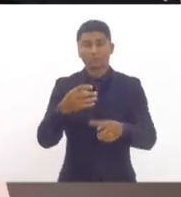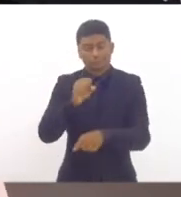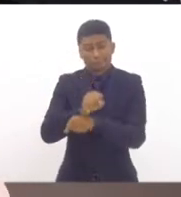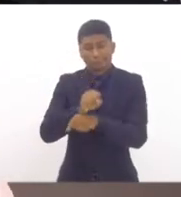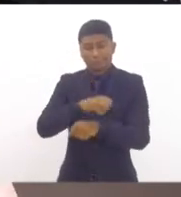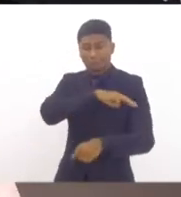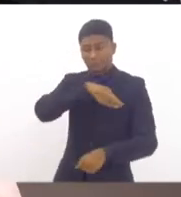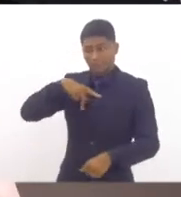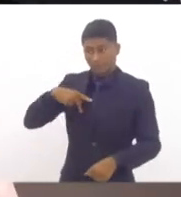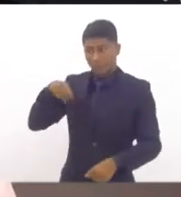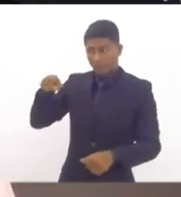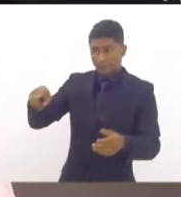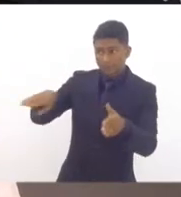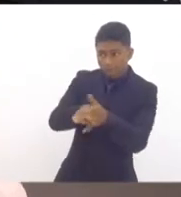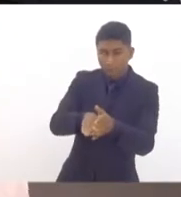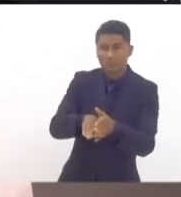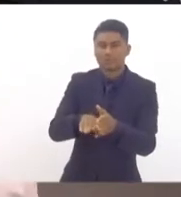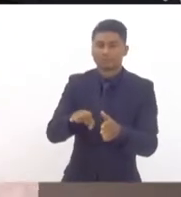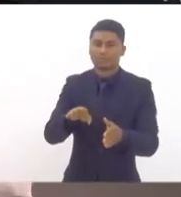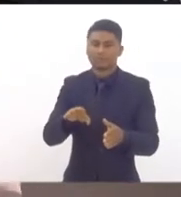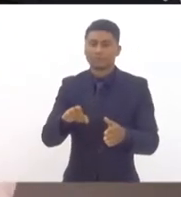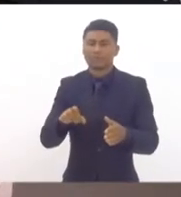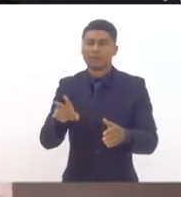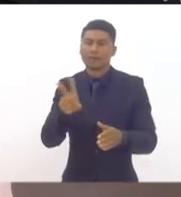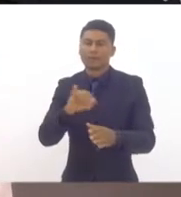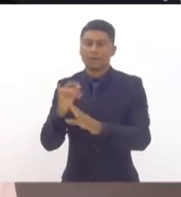15. É um processo...